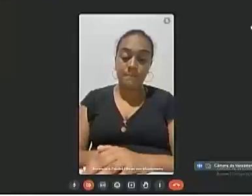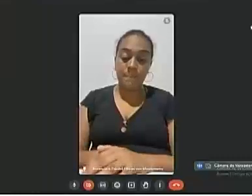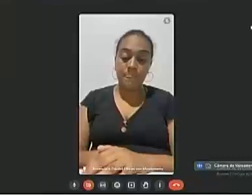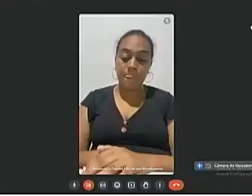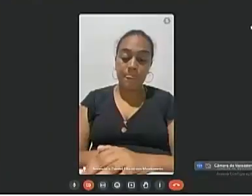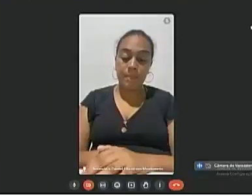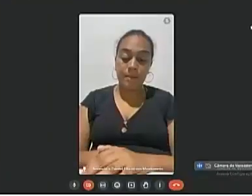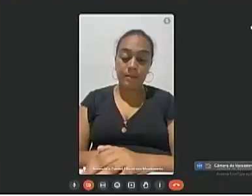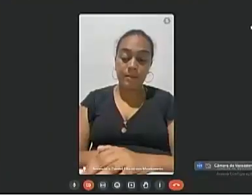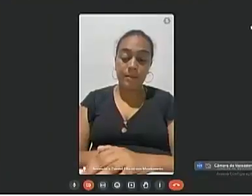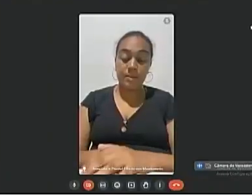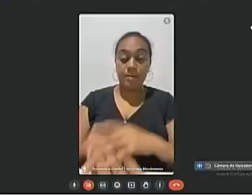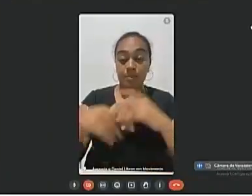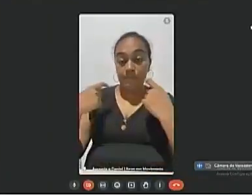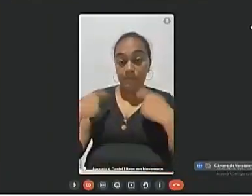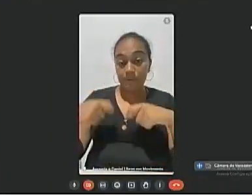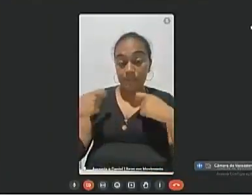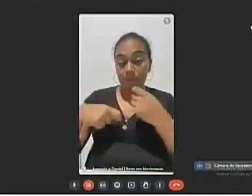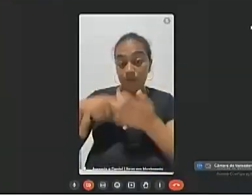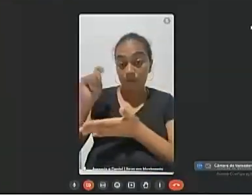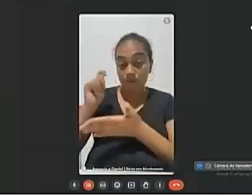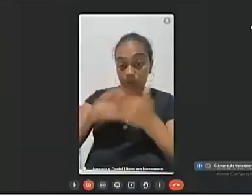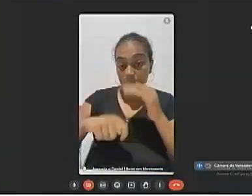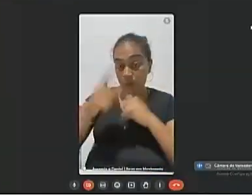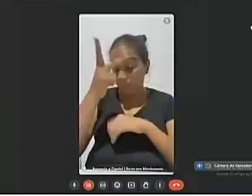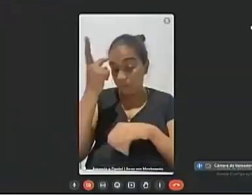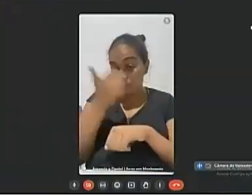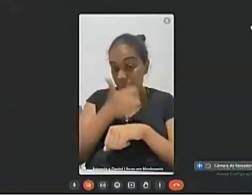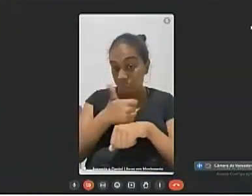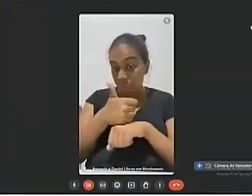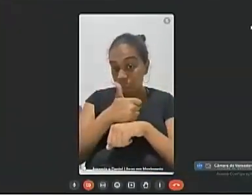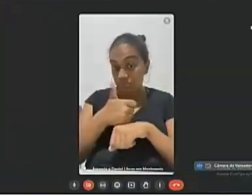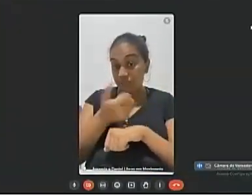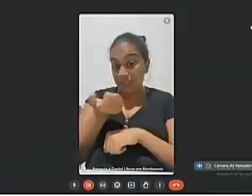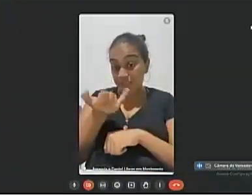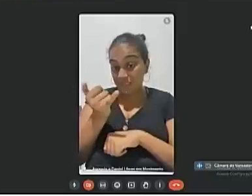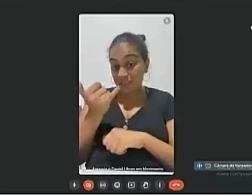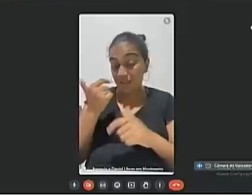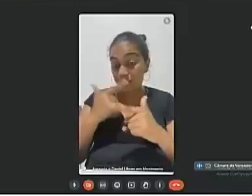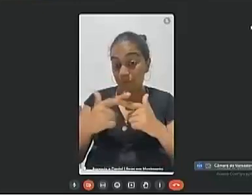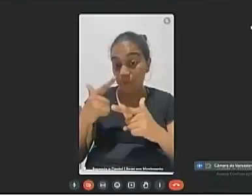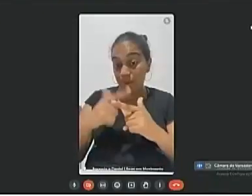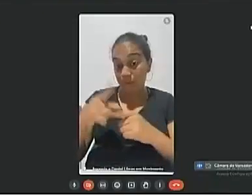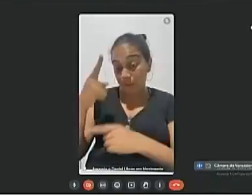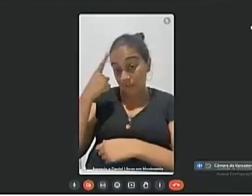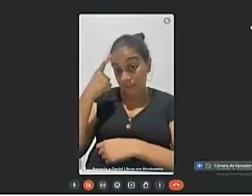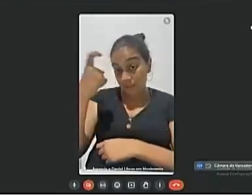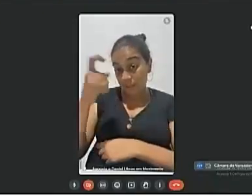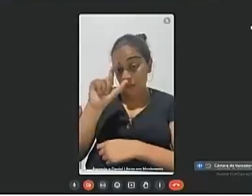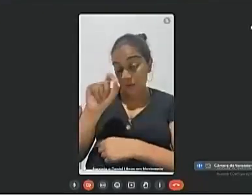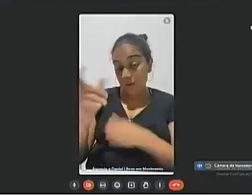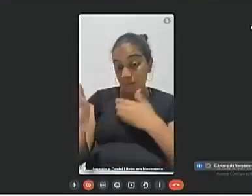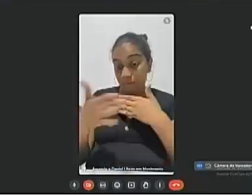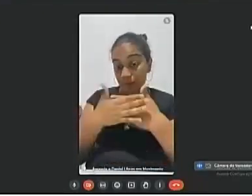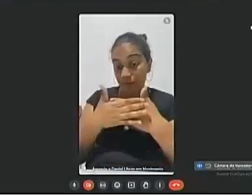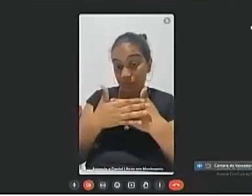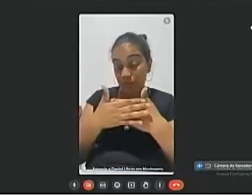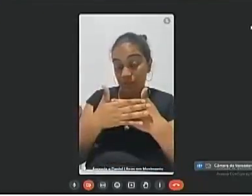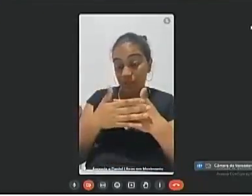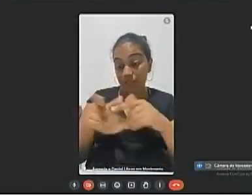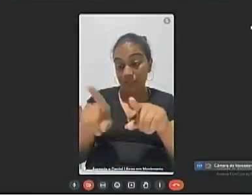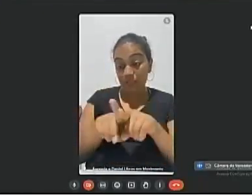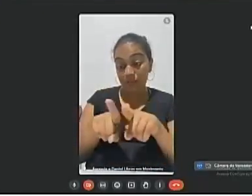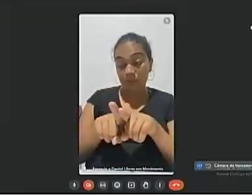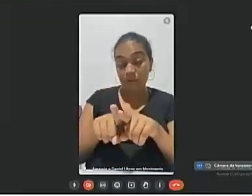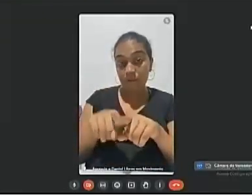Teria que contratar um especialista nesse tema. E se isso for problema, uma ideia seria fechar a boca de montante do canal da